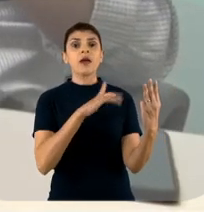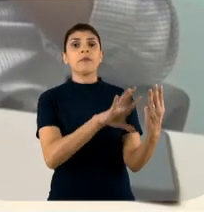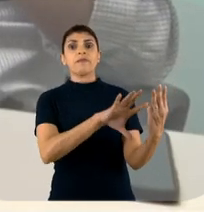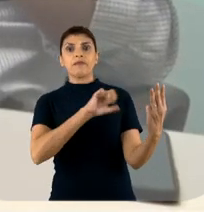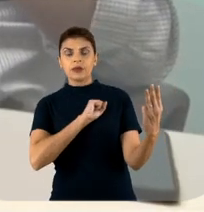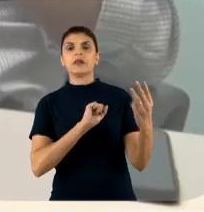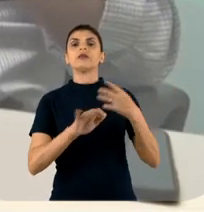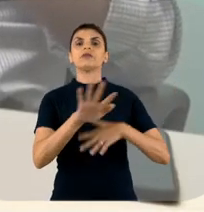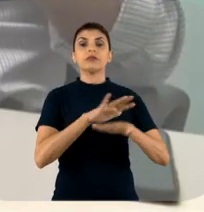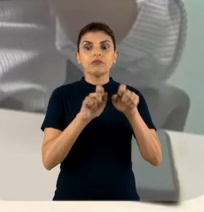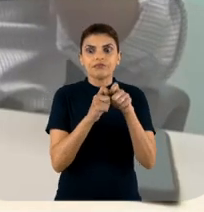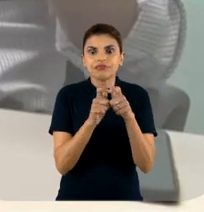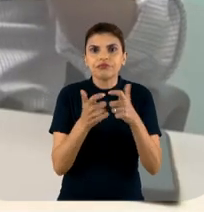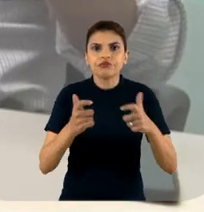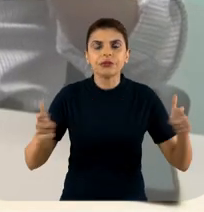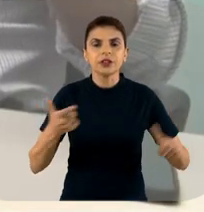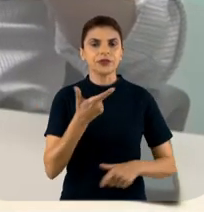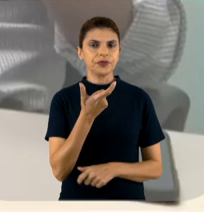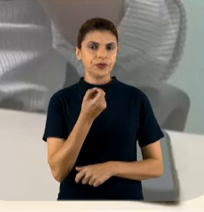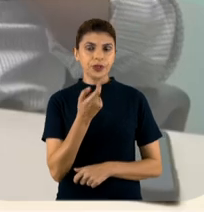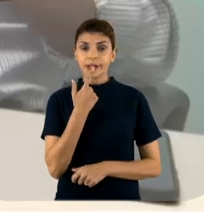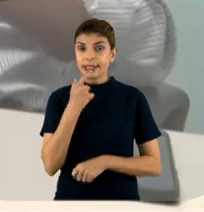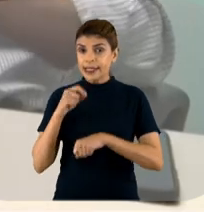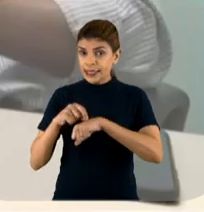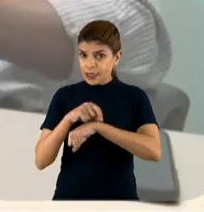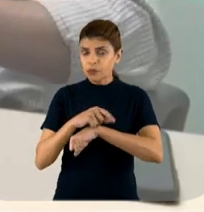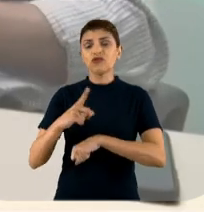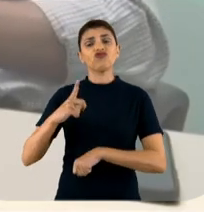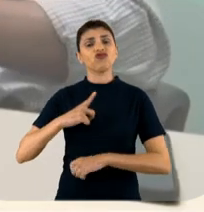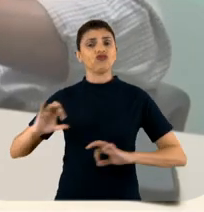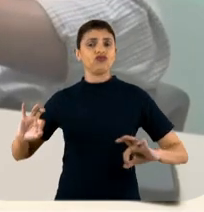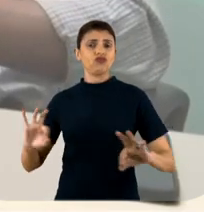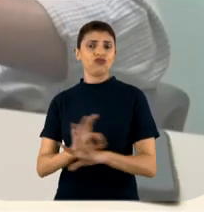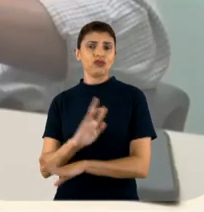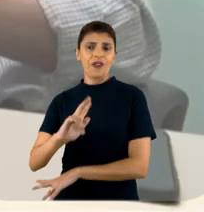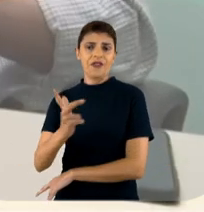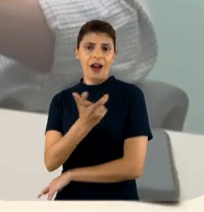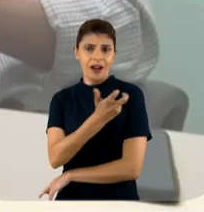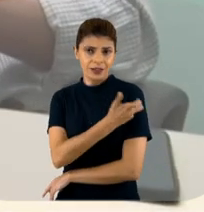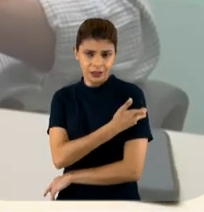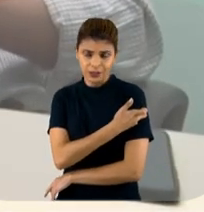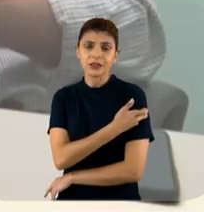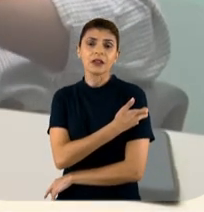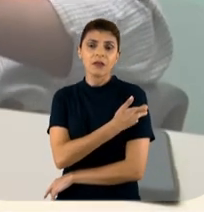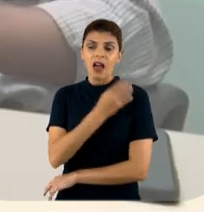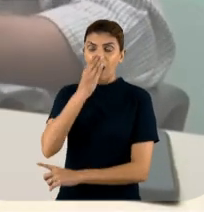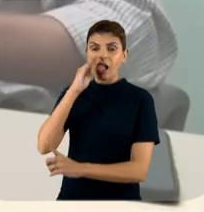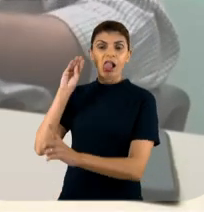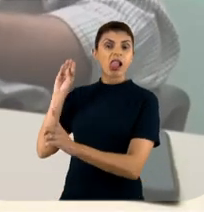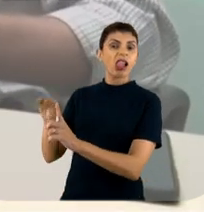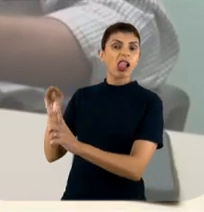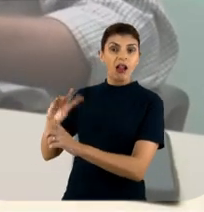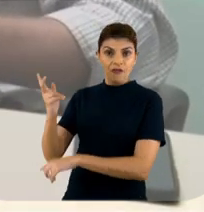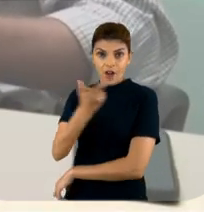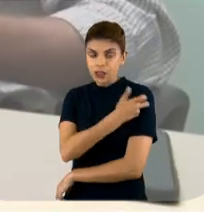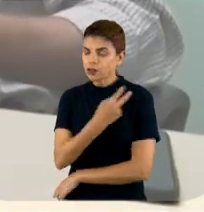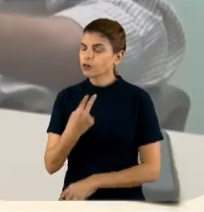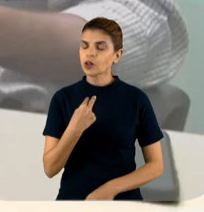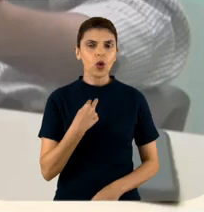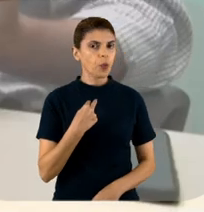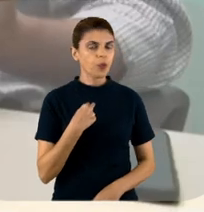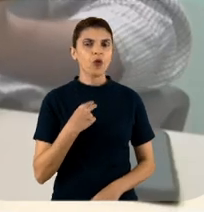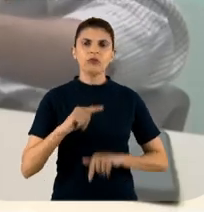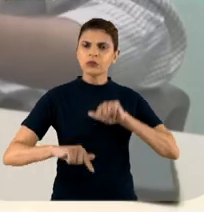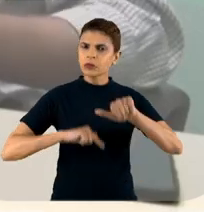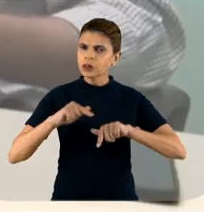mais duas a três pessoas o sarampo pode chegar a 20 agora o sarampo tem vacina né então eh não se pode nem o serviço público nem